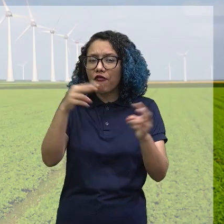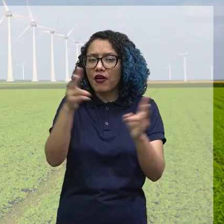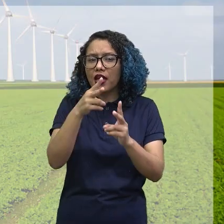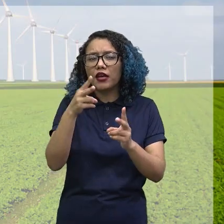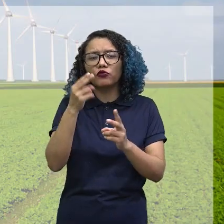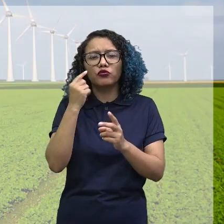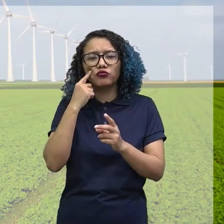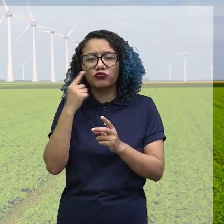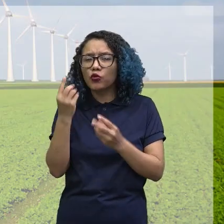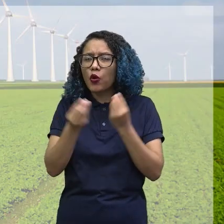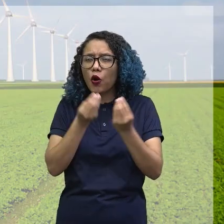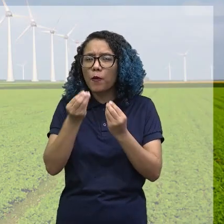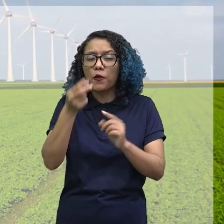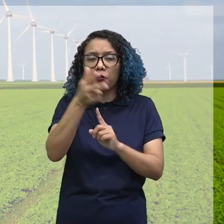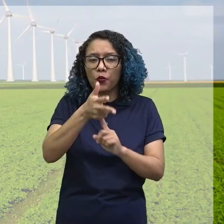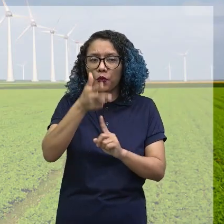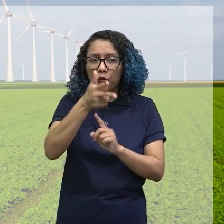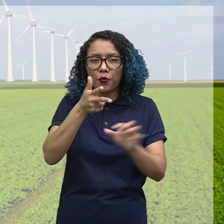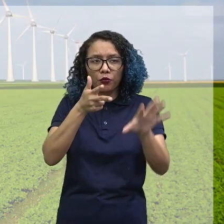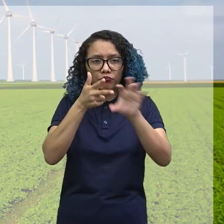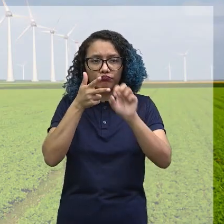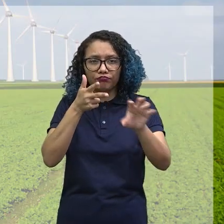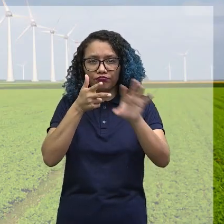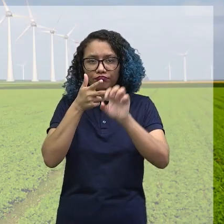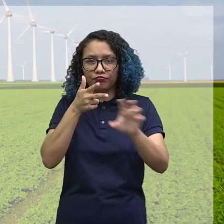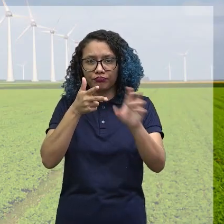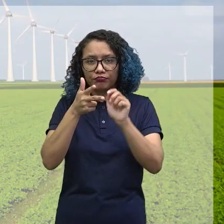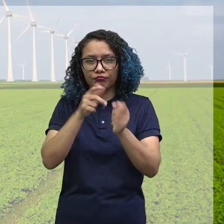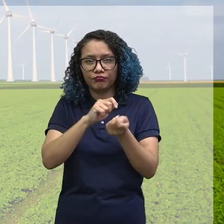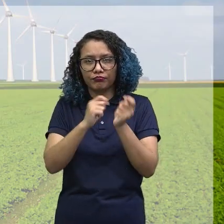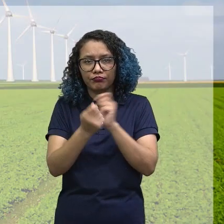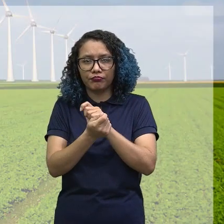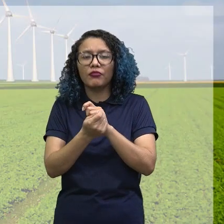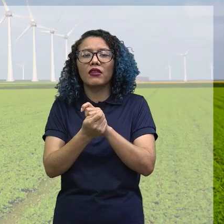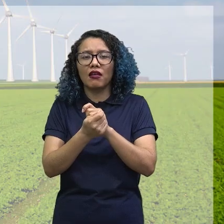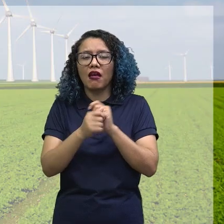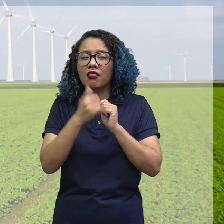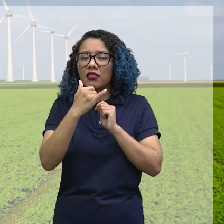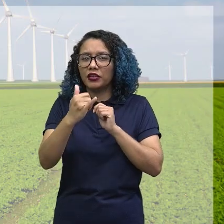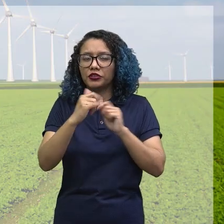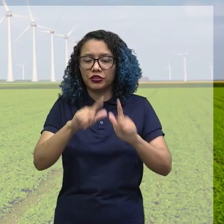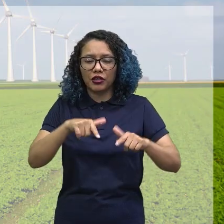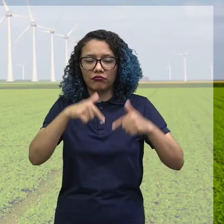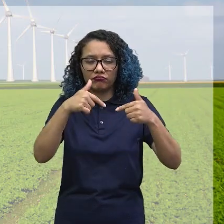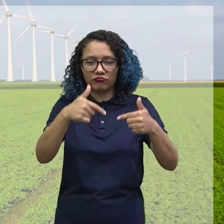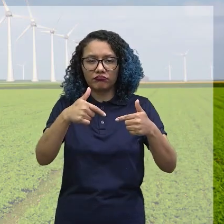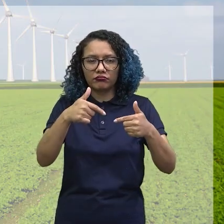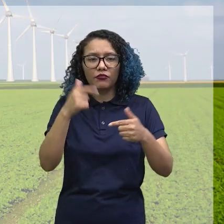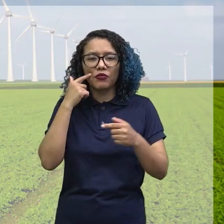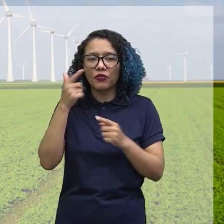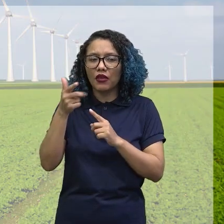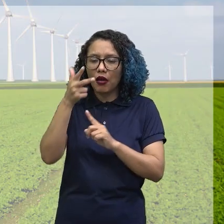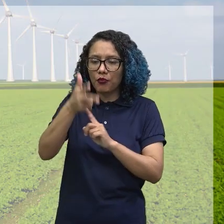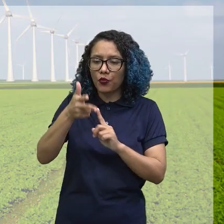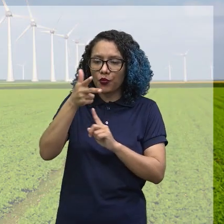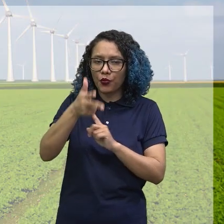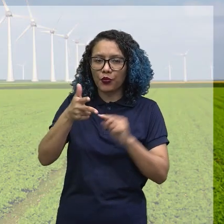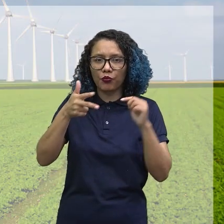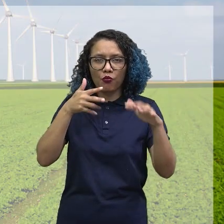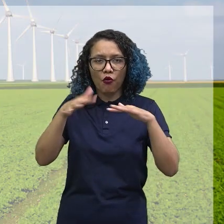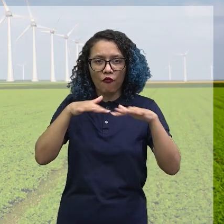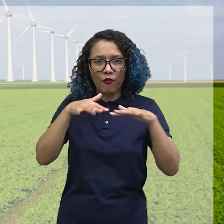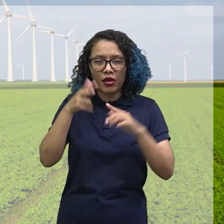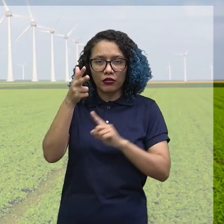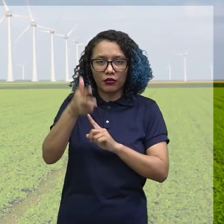que nós estamos vendo aqui atrás, que transformam a energia mecânica, né? Já que as pás são impulsionadas aí o